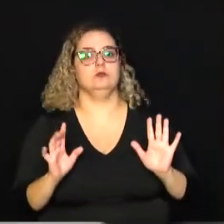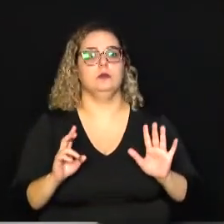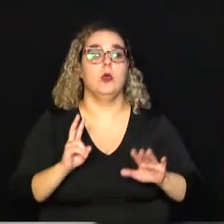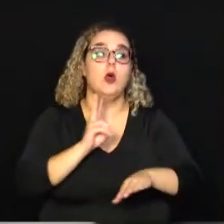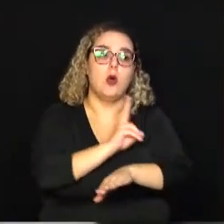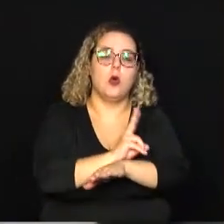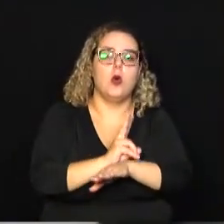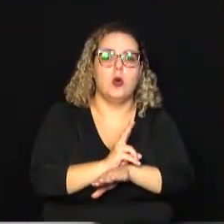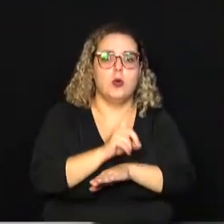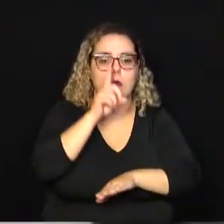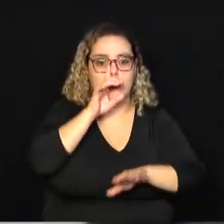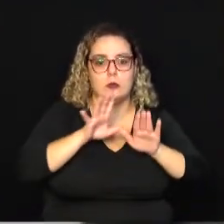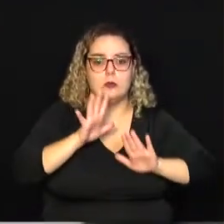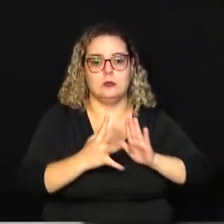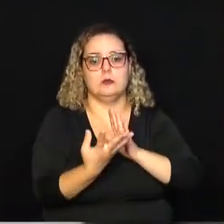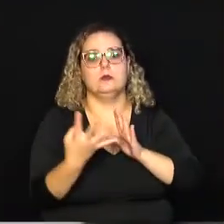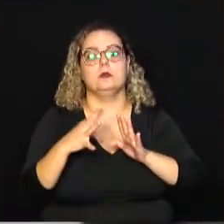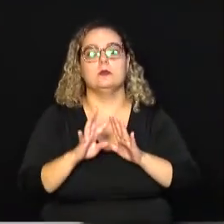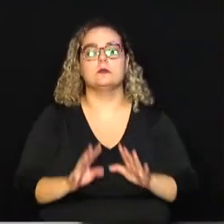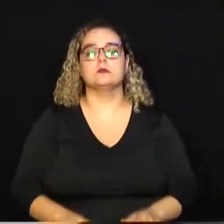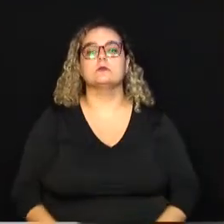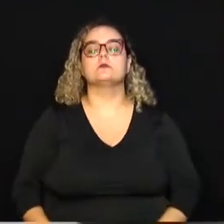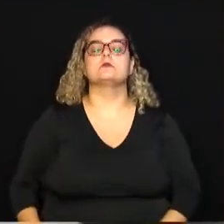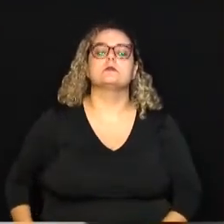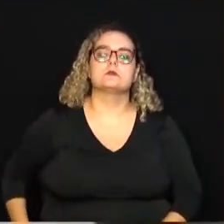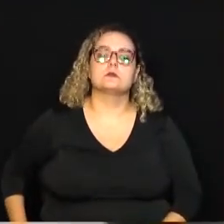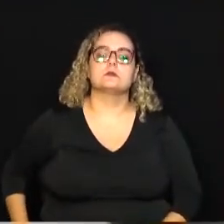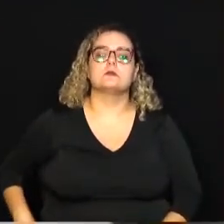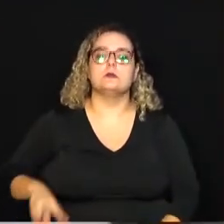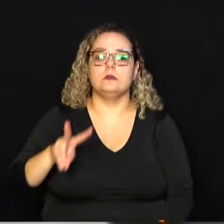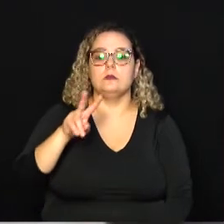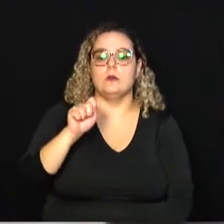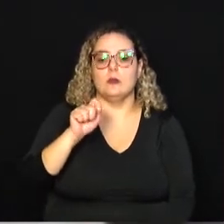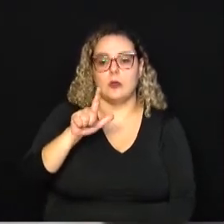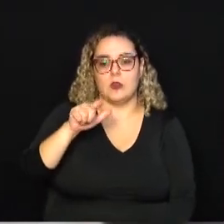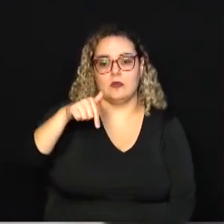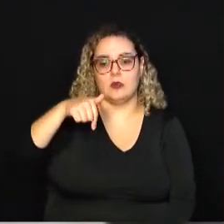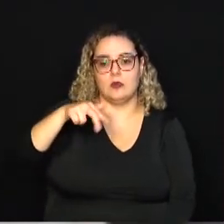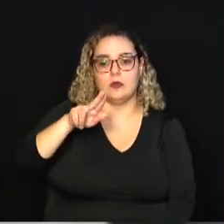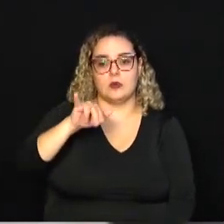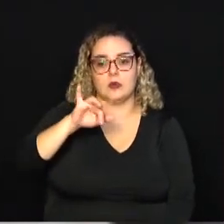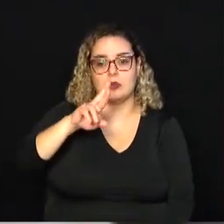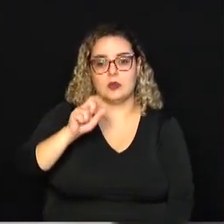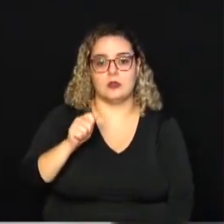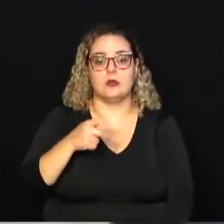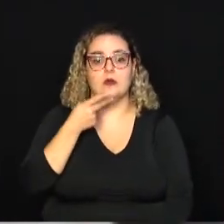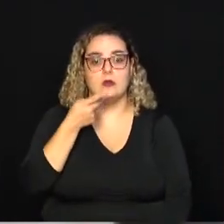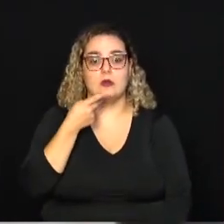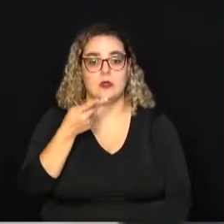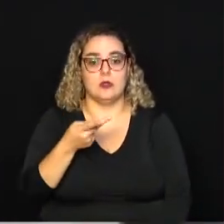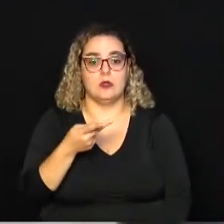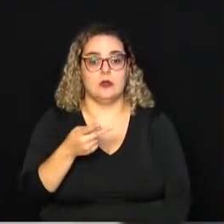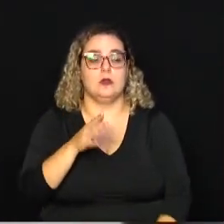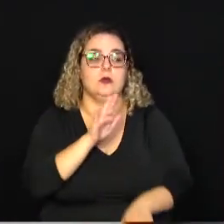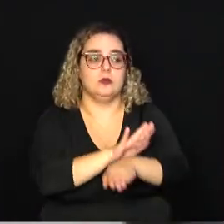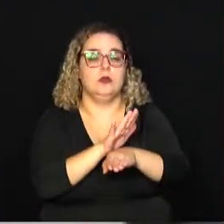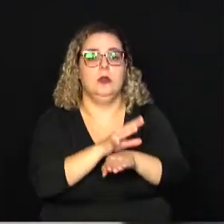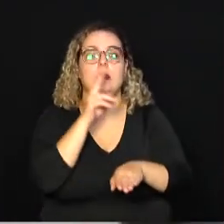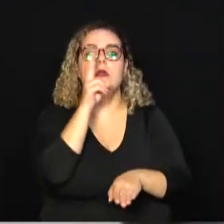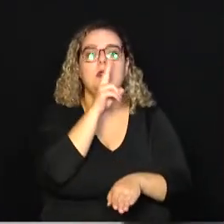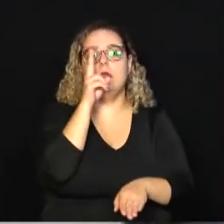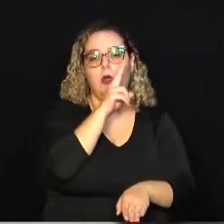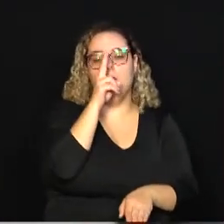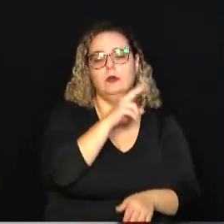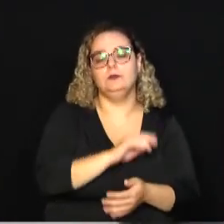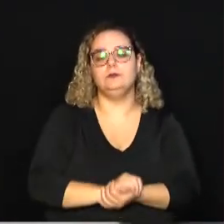medidas de isolamento. Né? A Valquíria fala do auxílio, né? Auxílio emergencial, é isso mesmo, Valquíria.